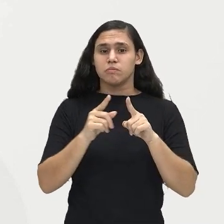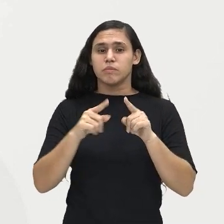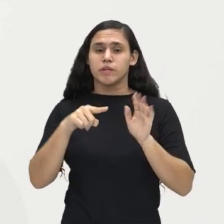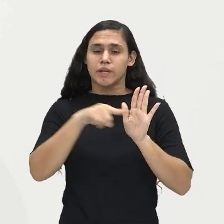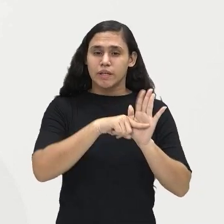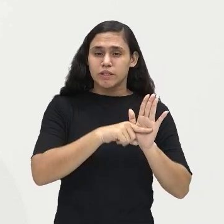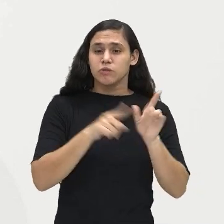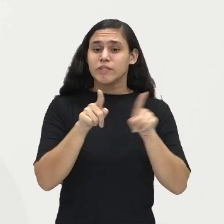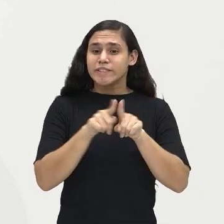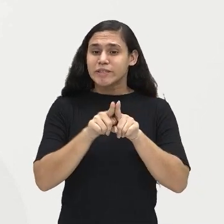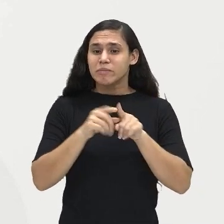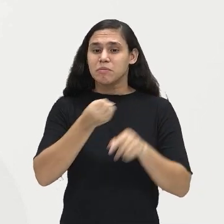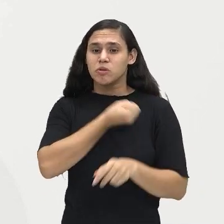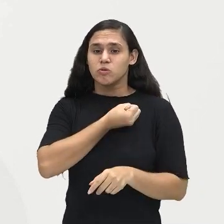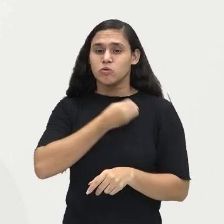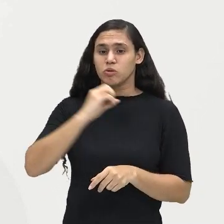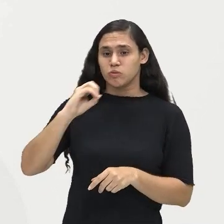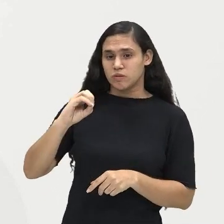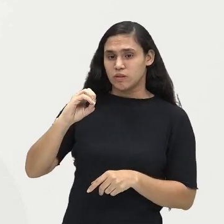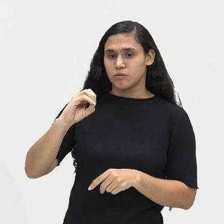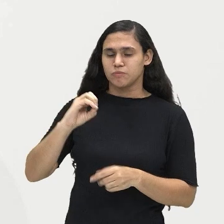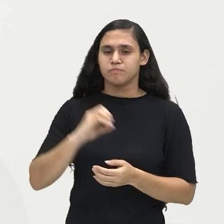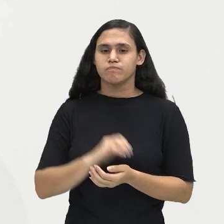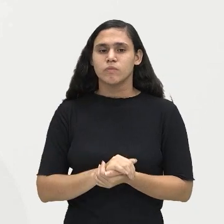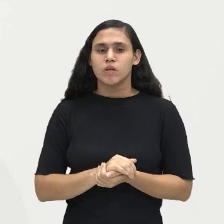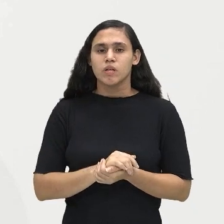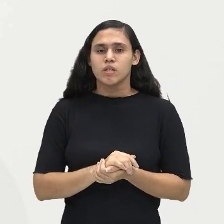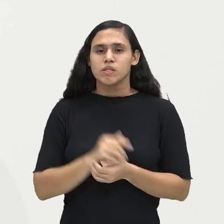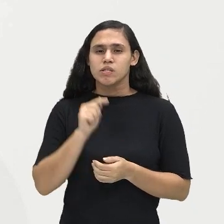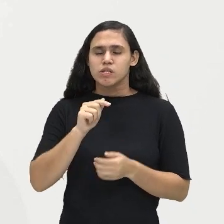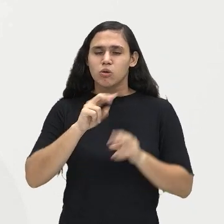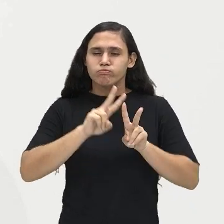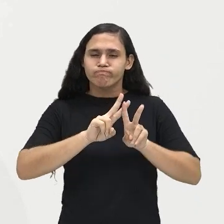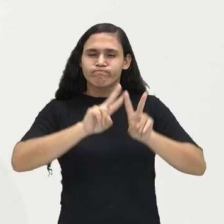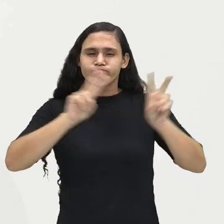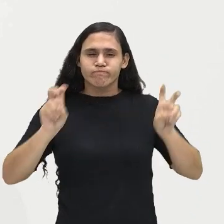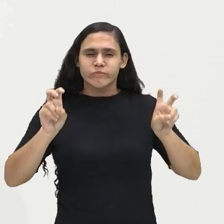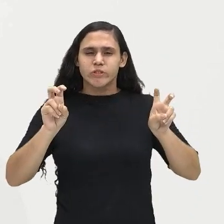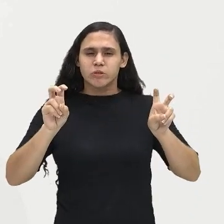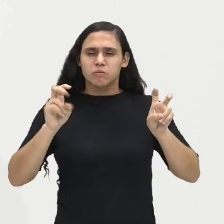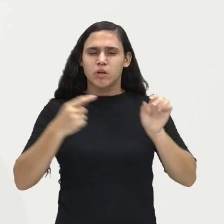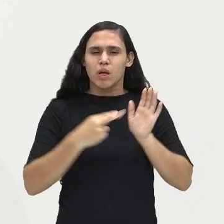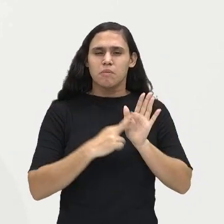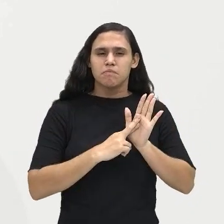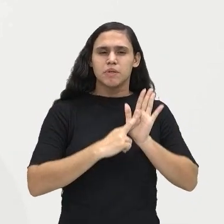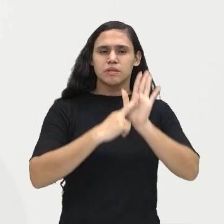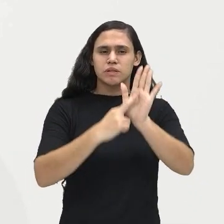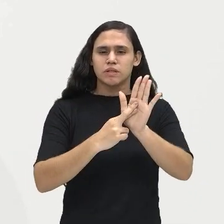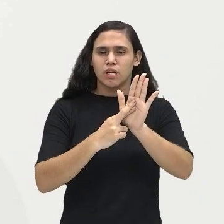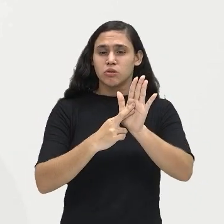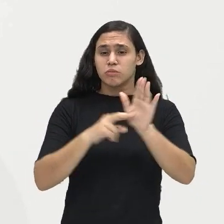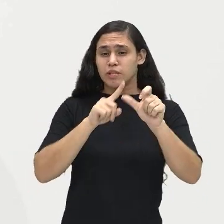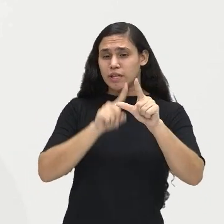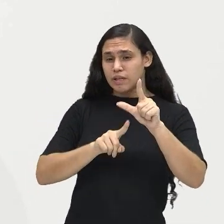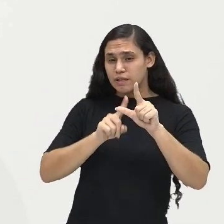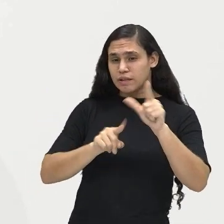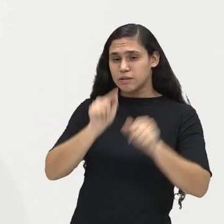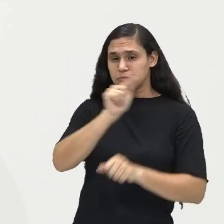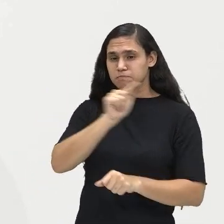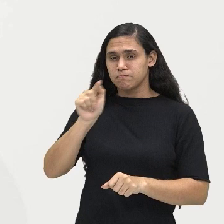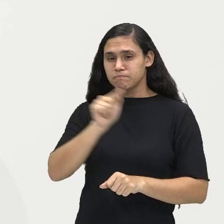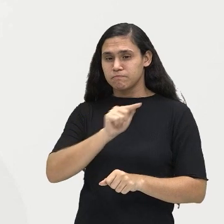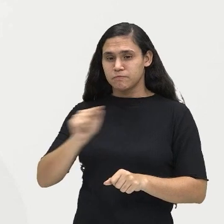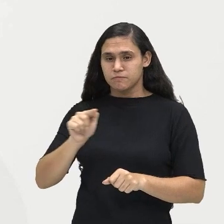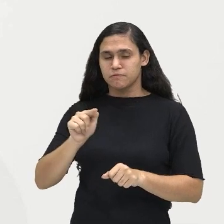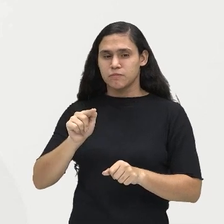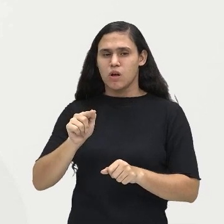é chamado de números inteiros e é representado pela letra Z. Tá